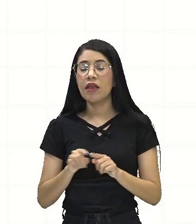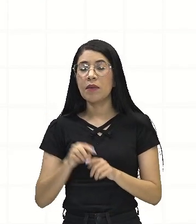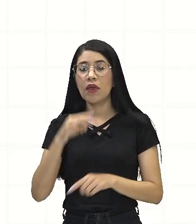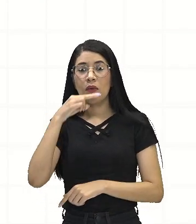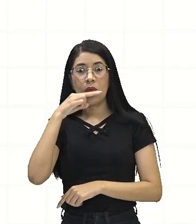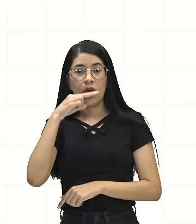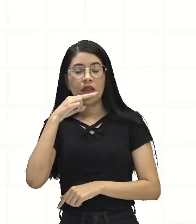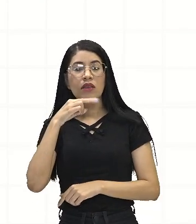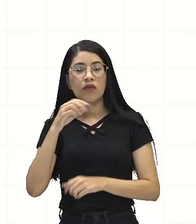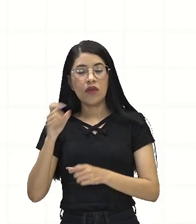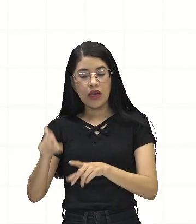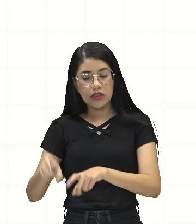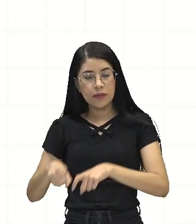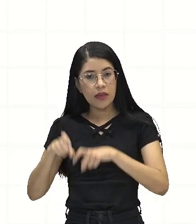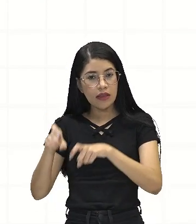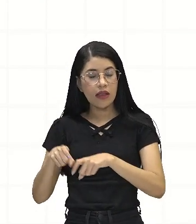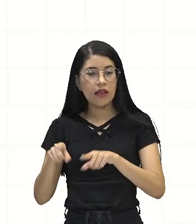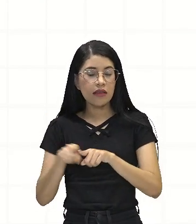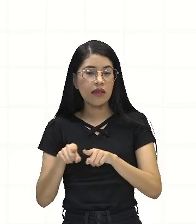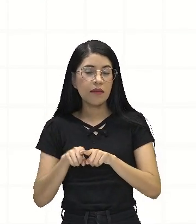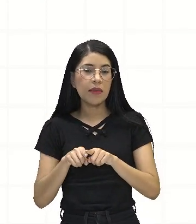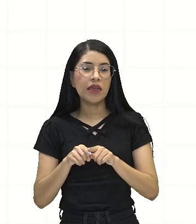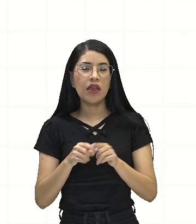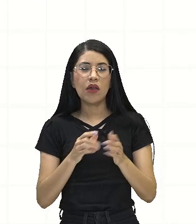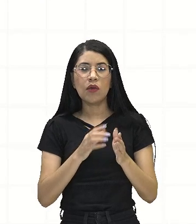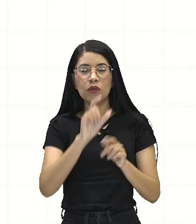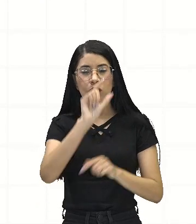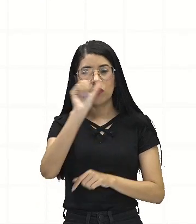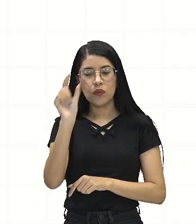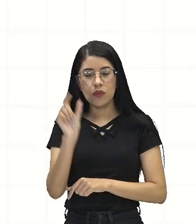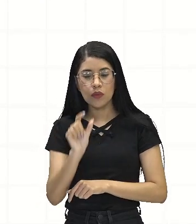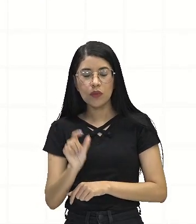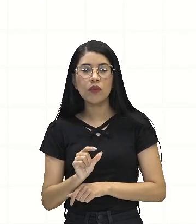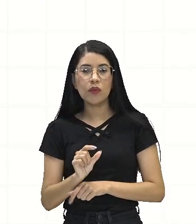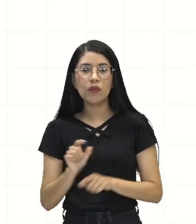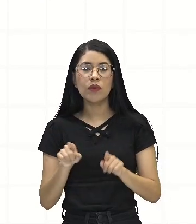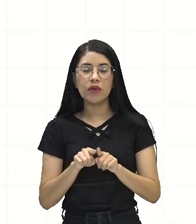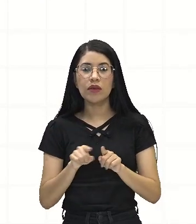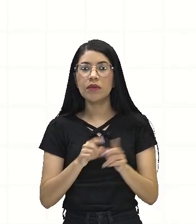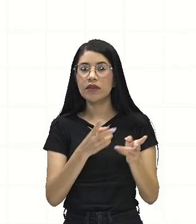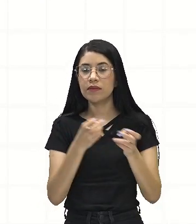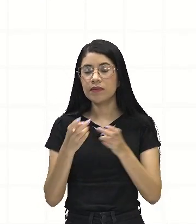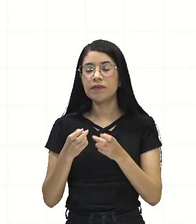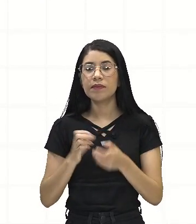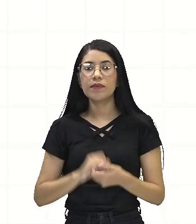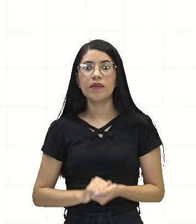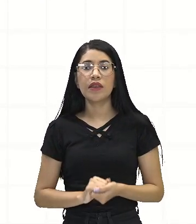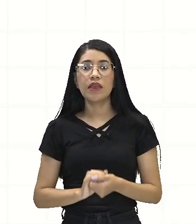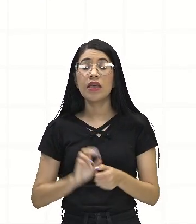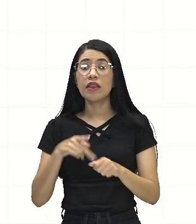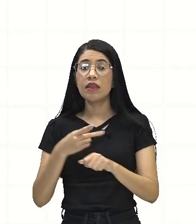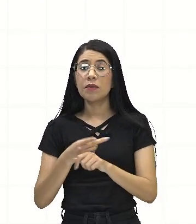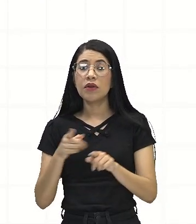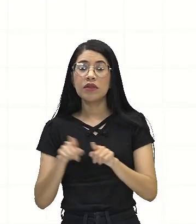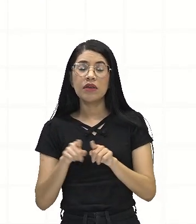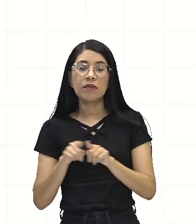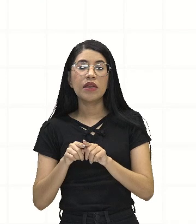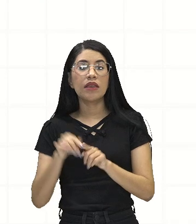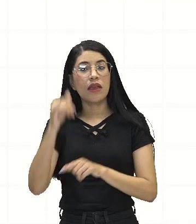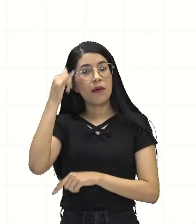que a gente já observou no mapa ao longo do litoral, e após nós temos as atividades da pecuária, né, indo